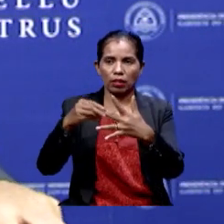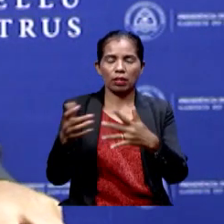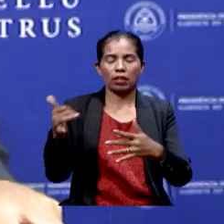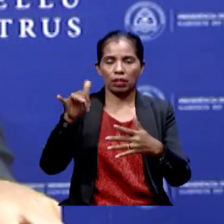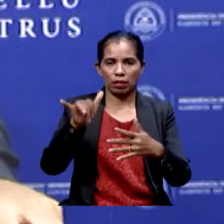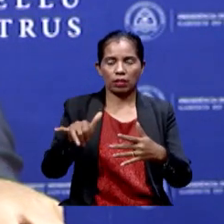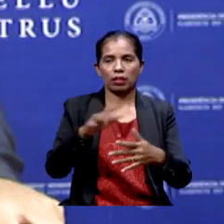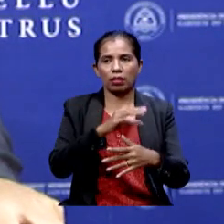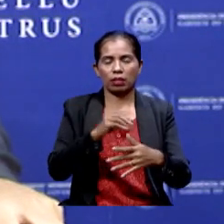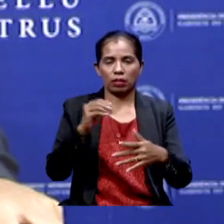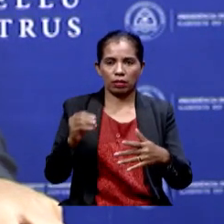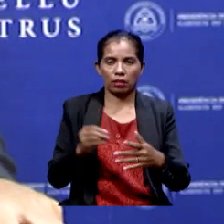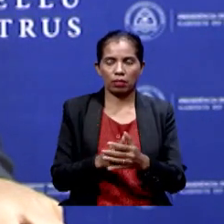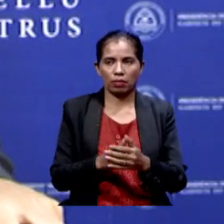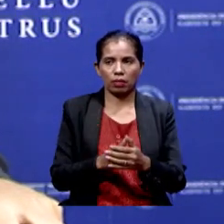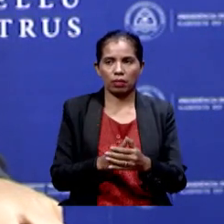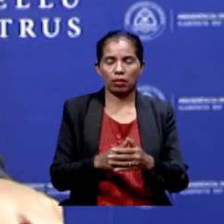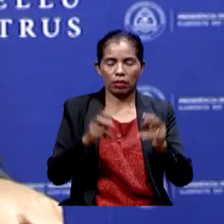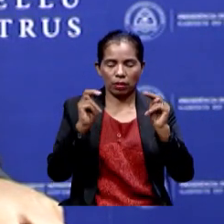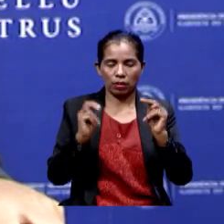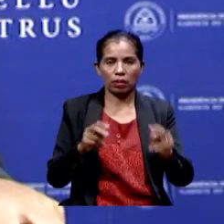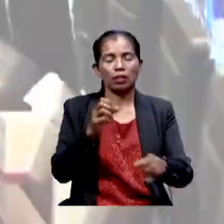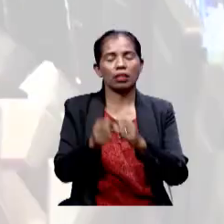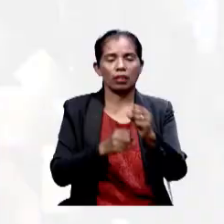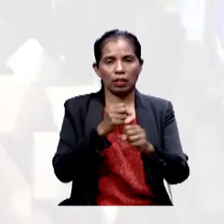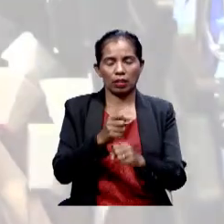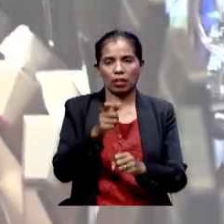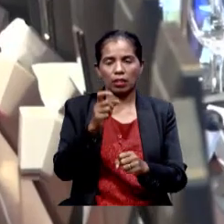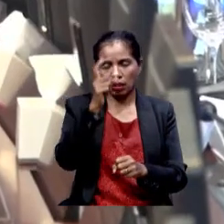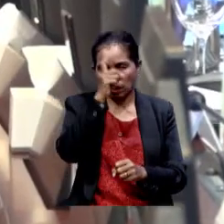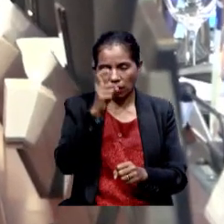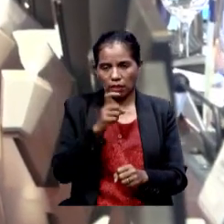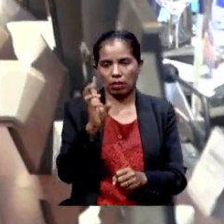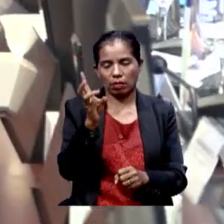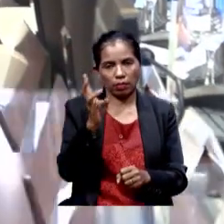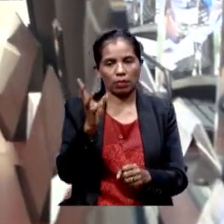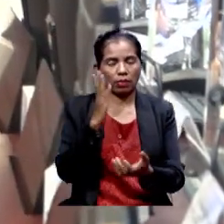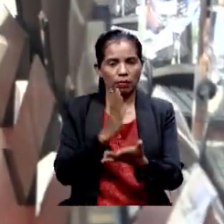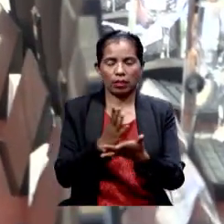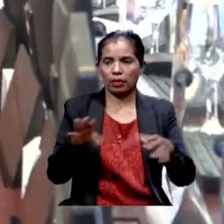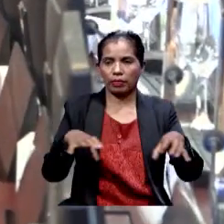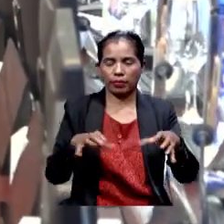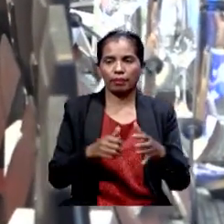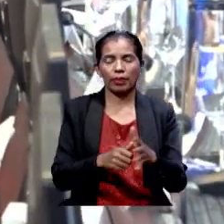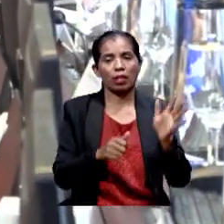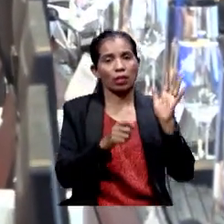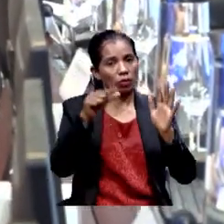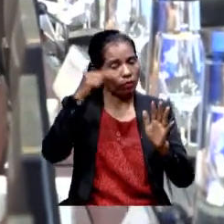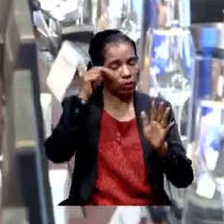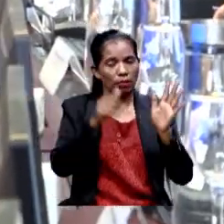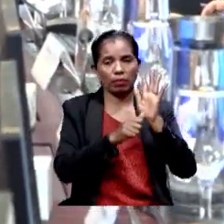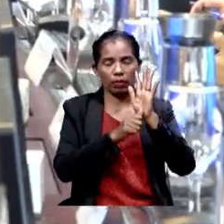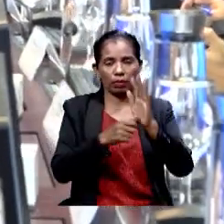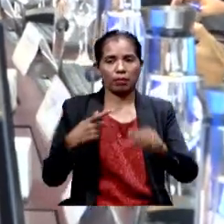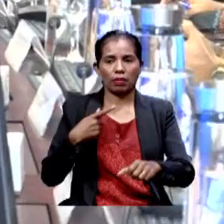sujeita para a realidade da reforma, obrigatório, rotina nem nulo. Projeto proposta lei né, governo se apresenta ao Parlamento Nacional, onde